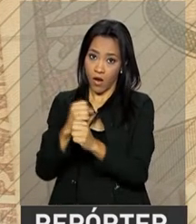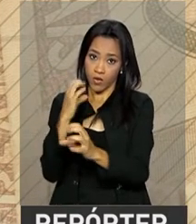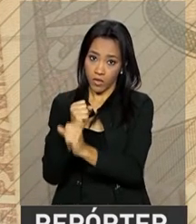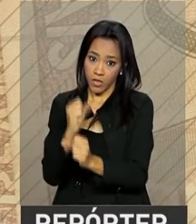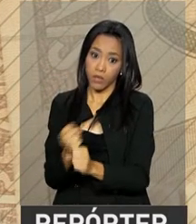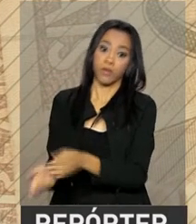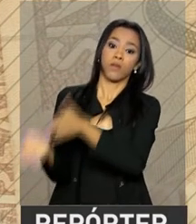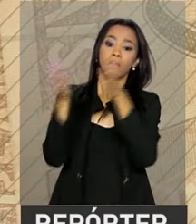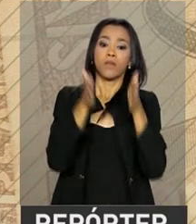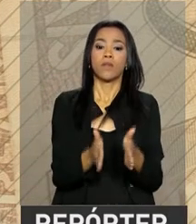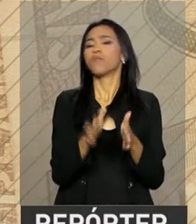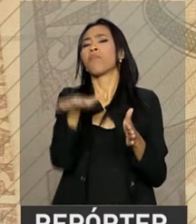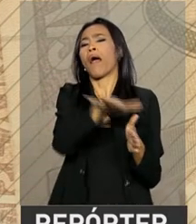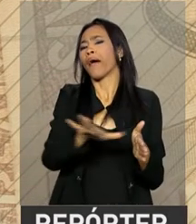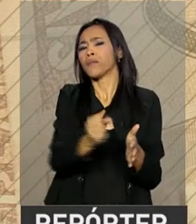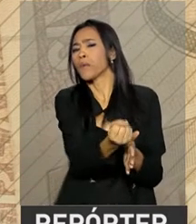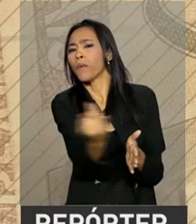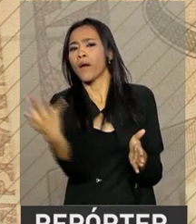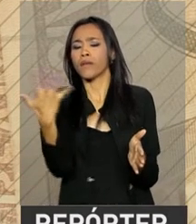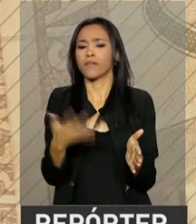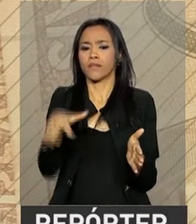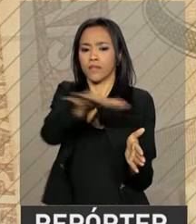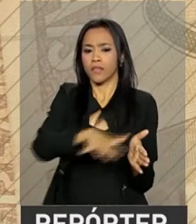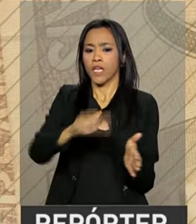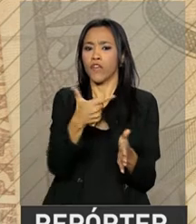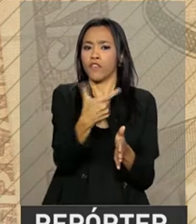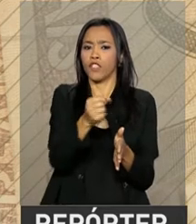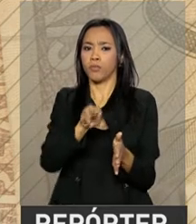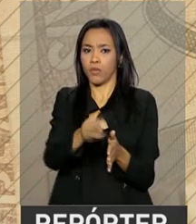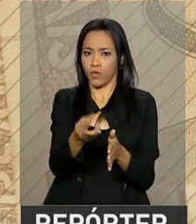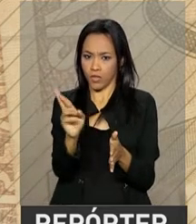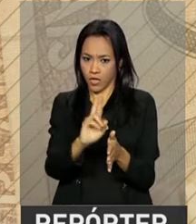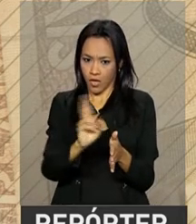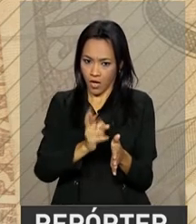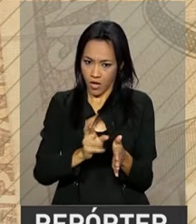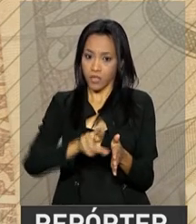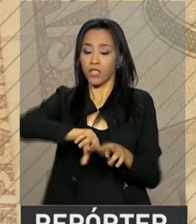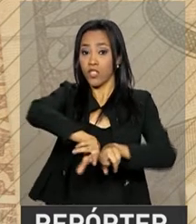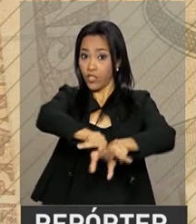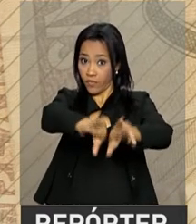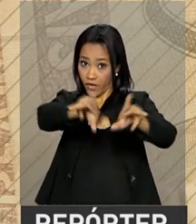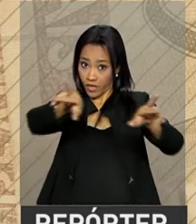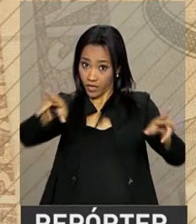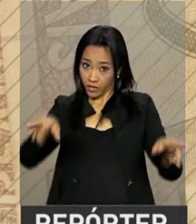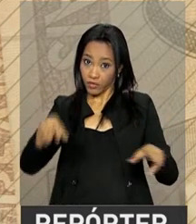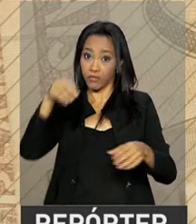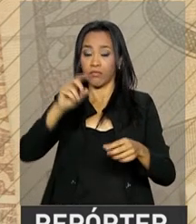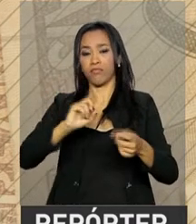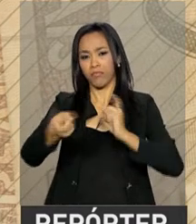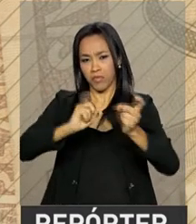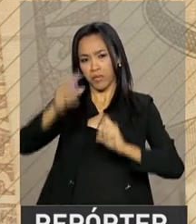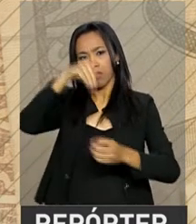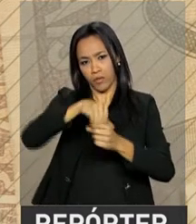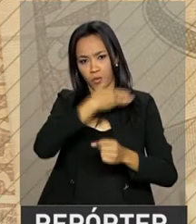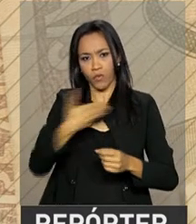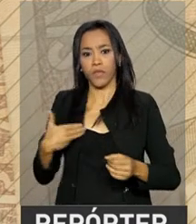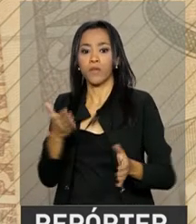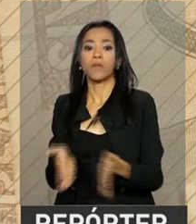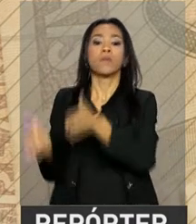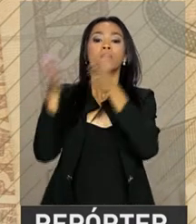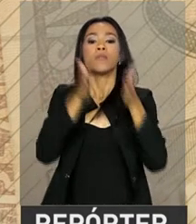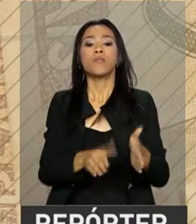vão recair sobre as seguintes áreas 20 bilhões de reais sobre os diferentes órgãos do governo 5 milhões e